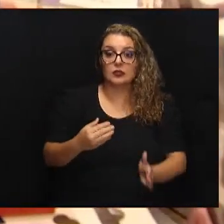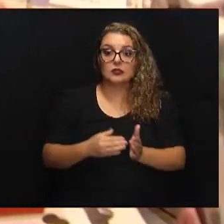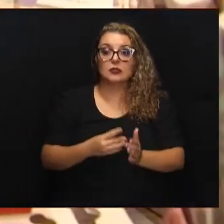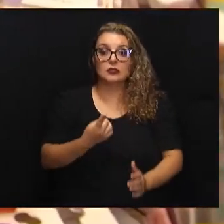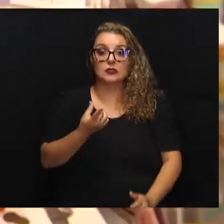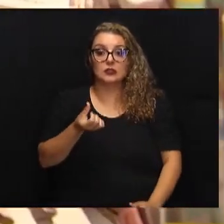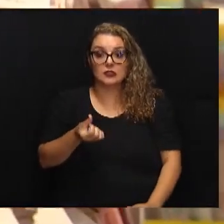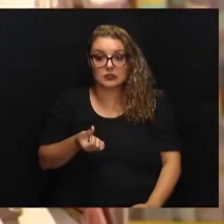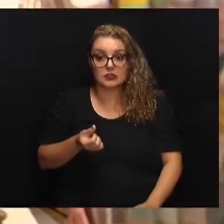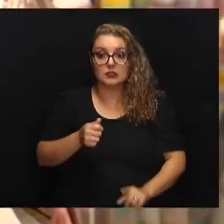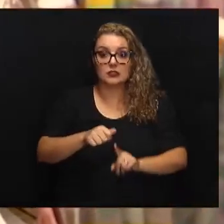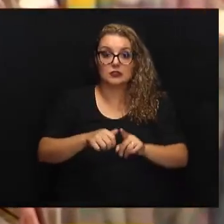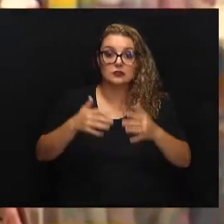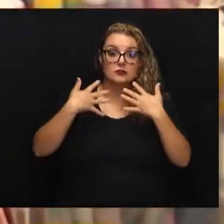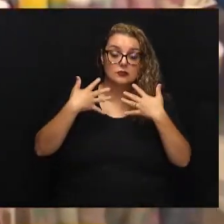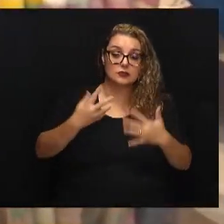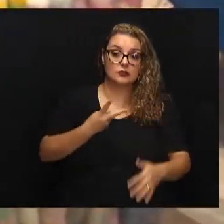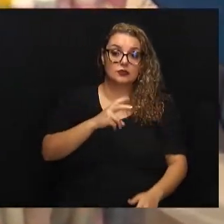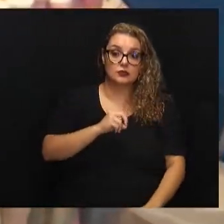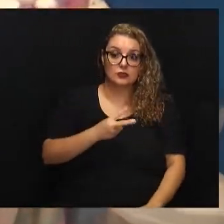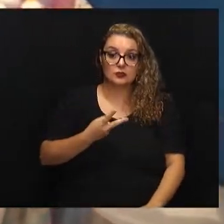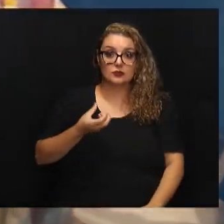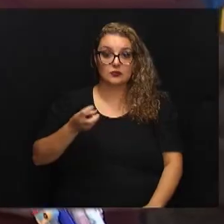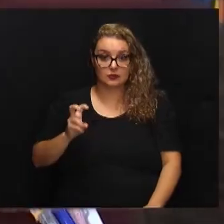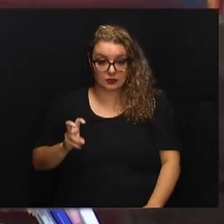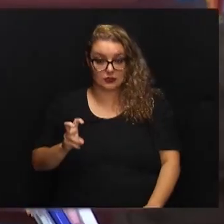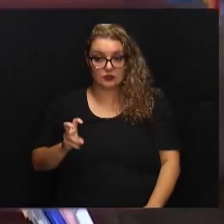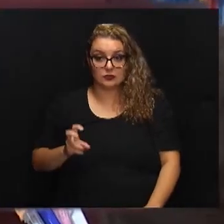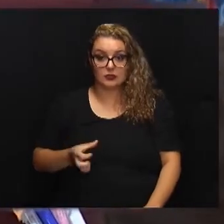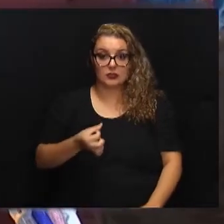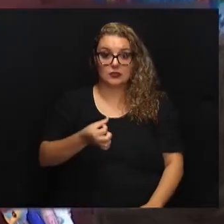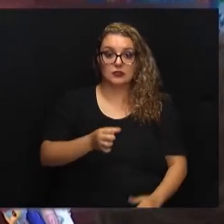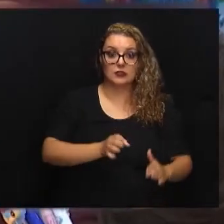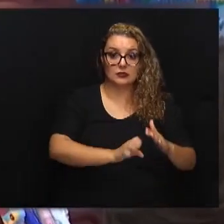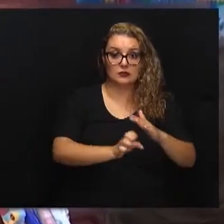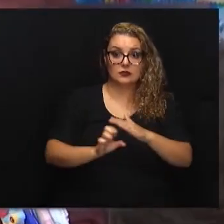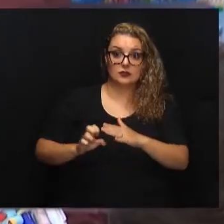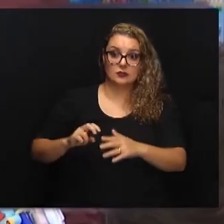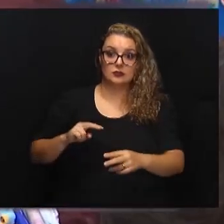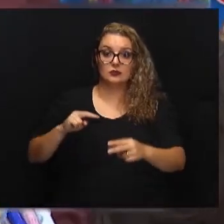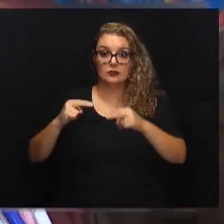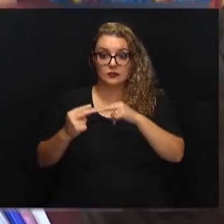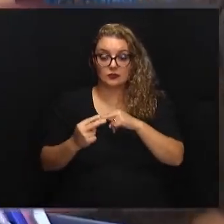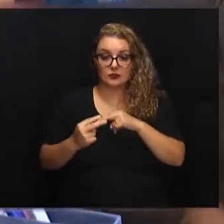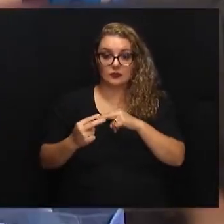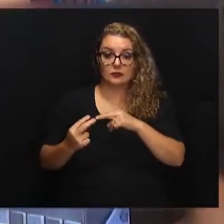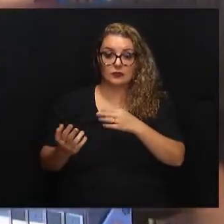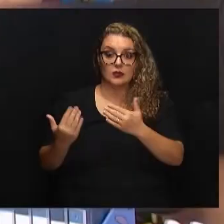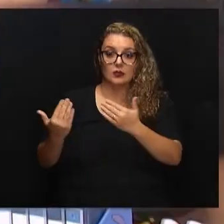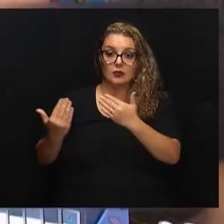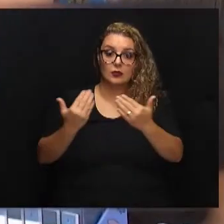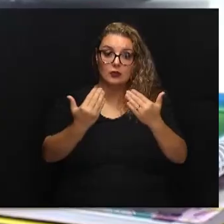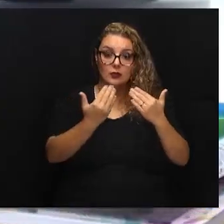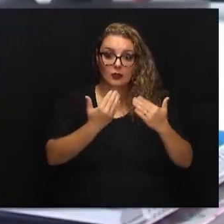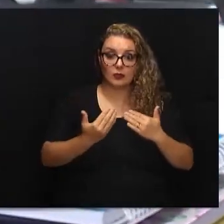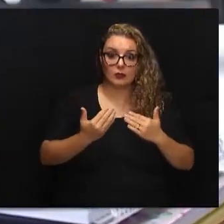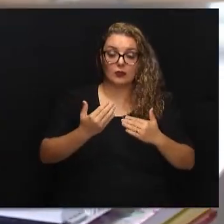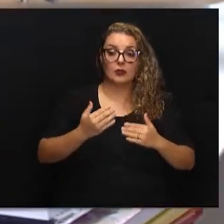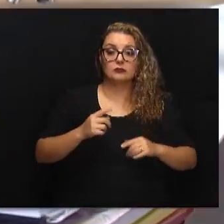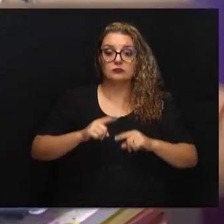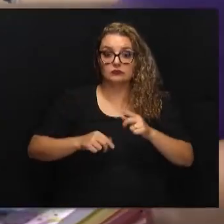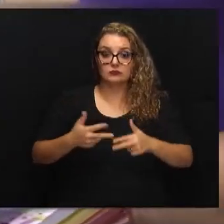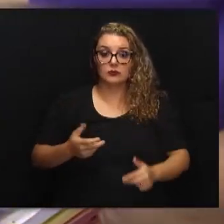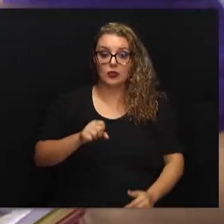janeiro de 2025 em 6 empresas no comércio eletrônico. O levantamento comparou o preço de 88